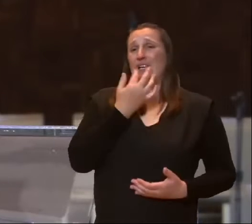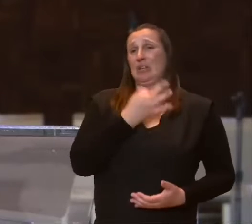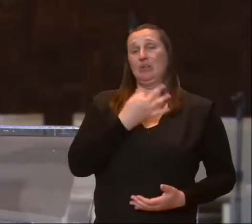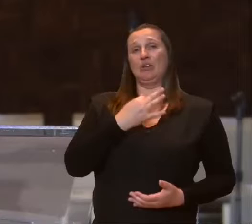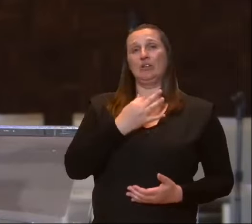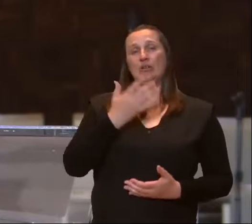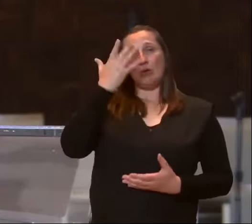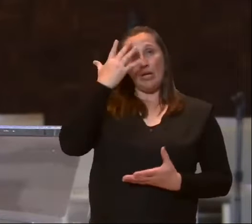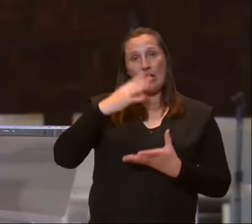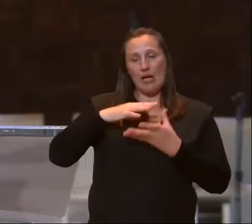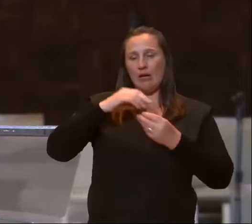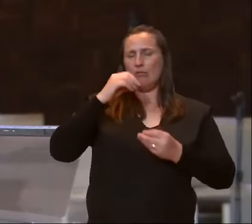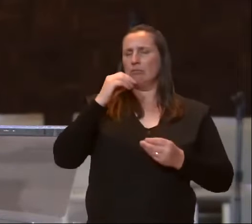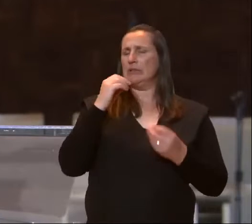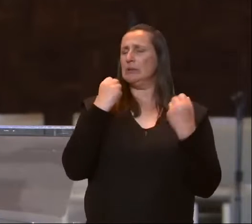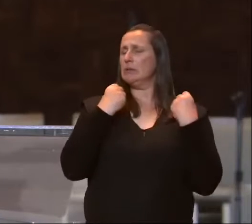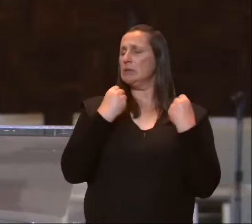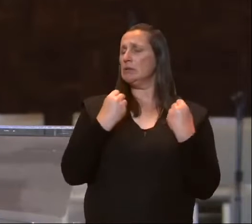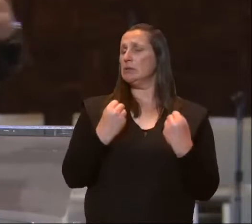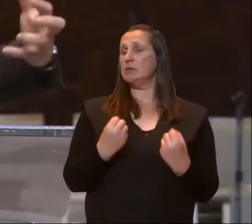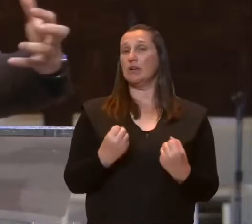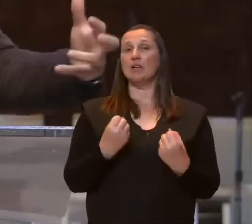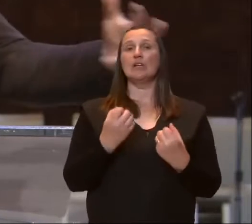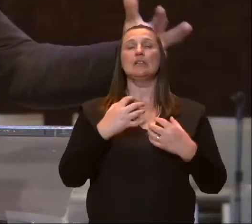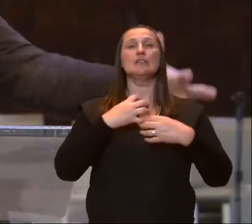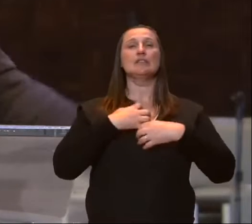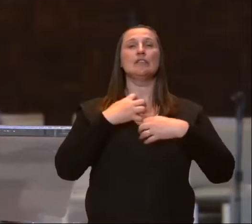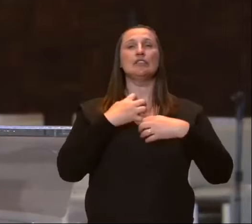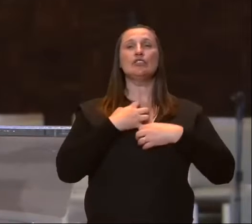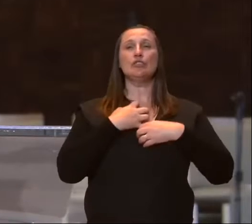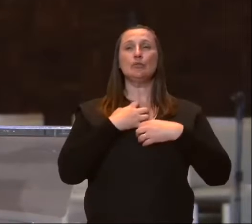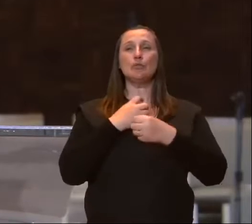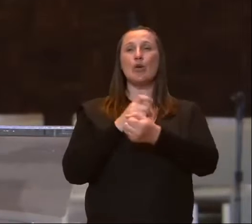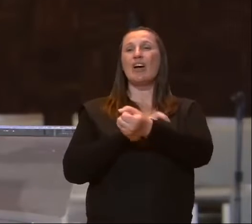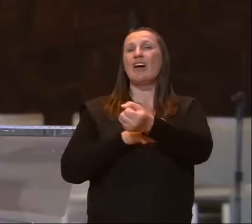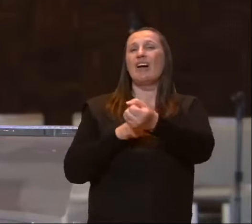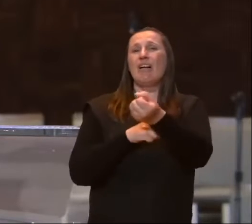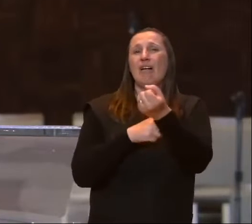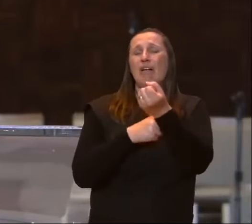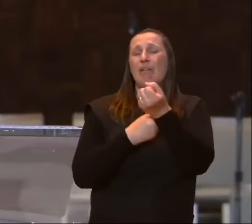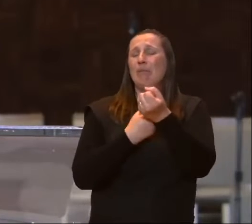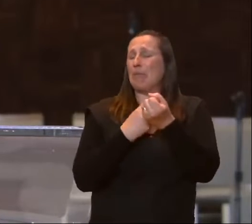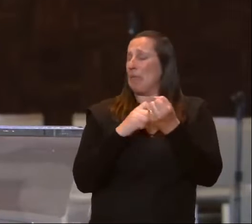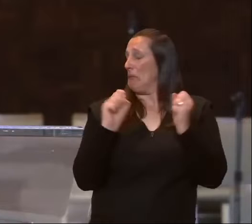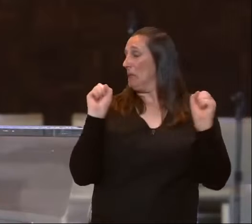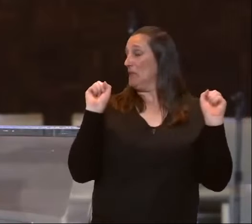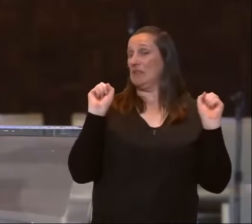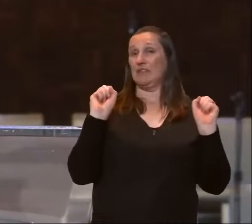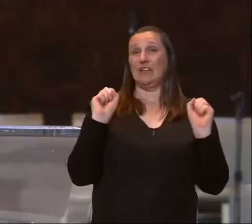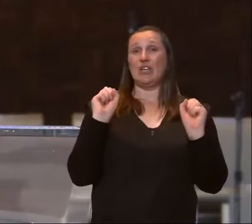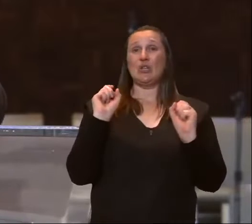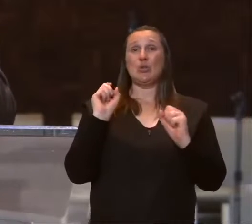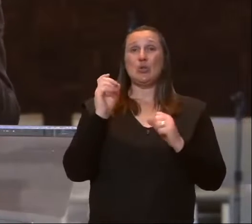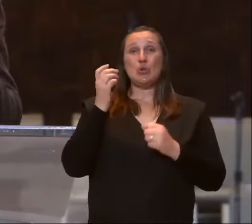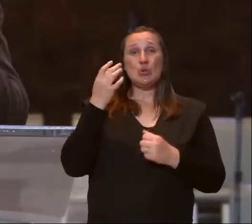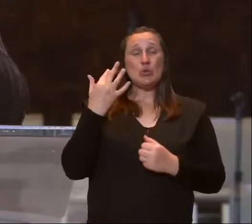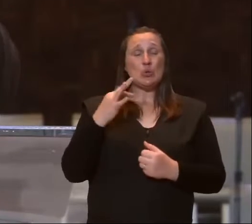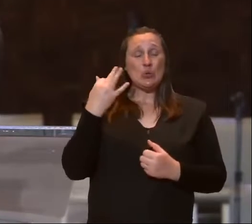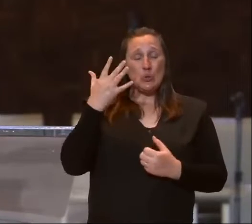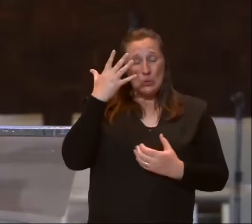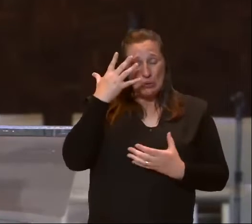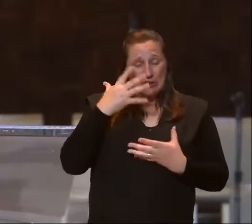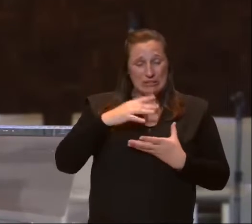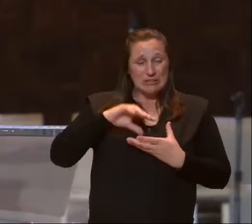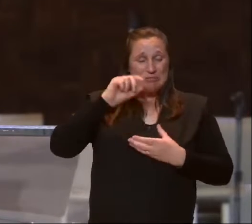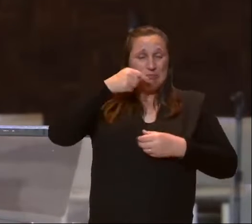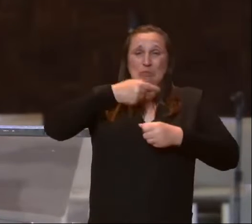alma abatida, muitas vezes sentimos os ossos envenenados. Ele fala assim: é a dor da alma que se transforma em